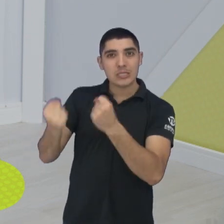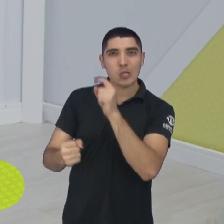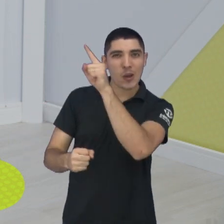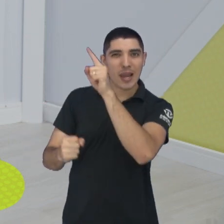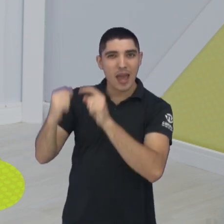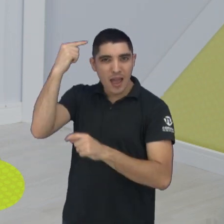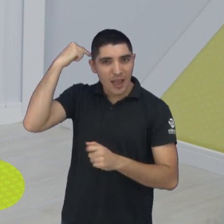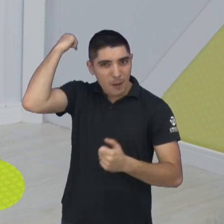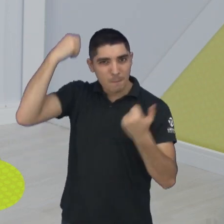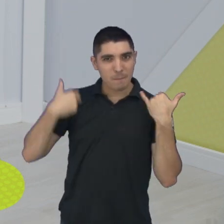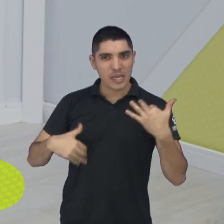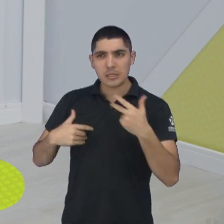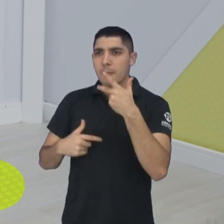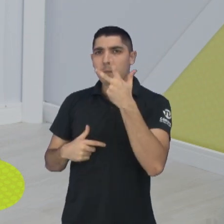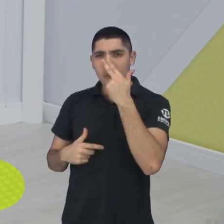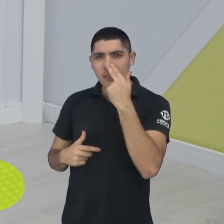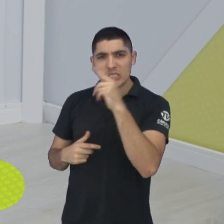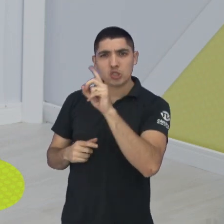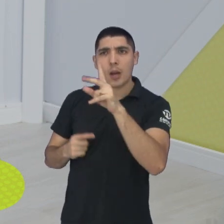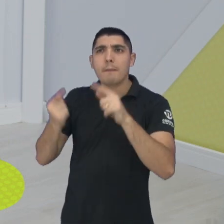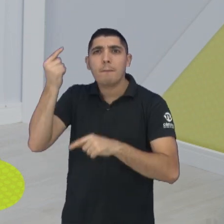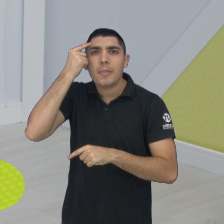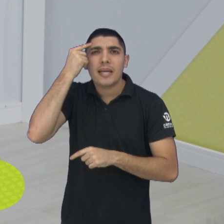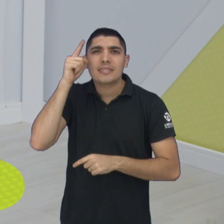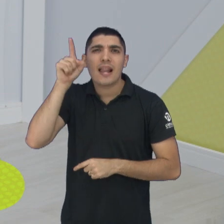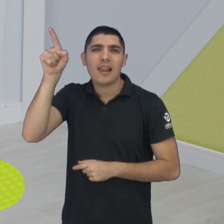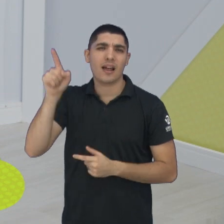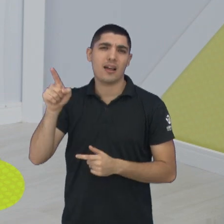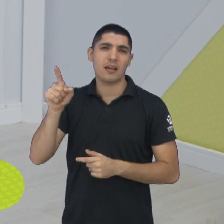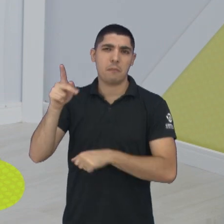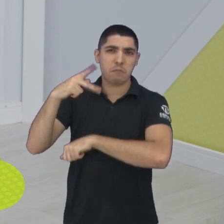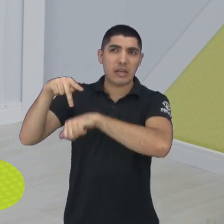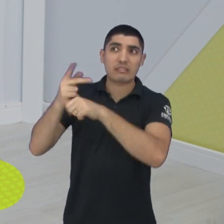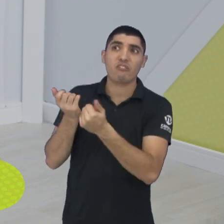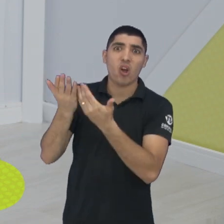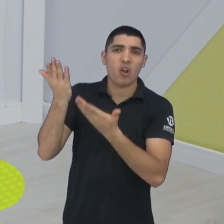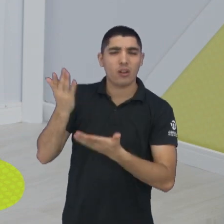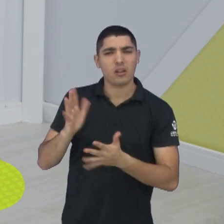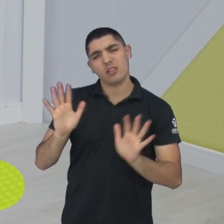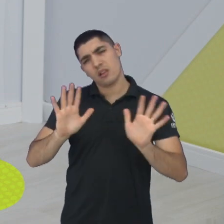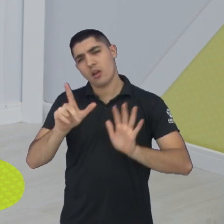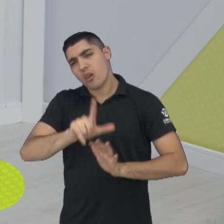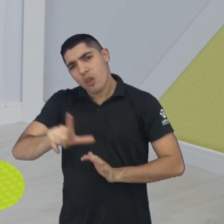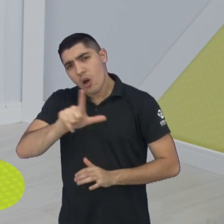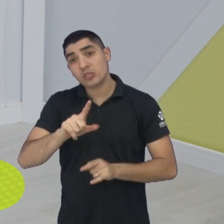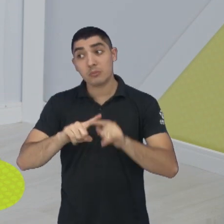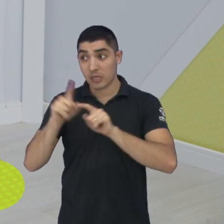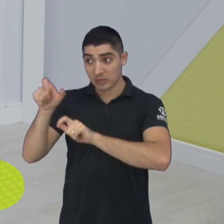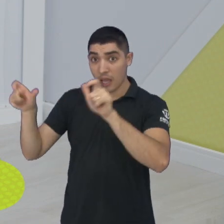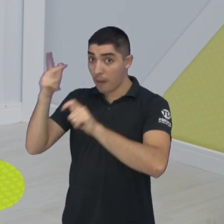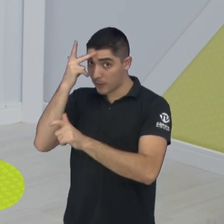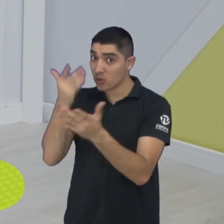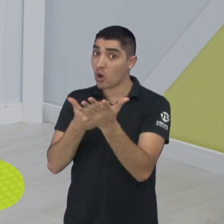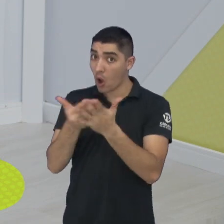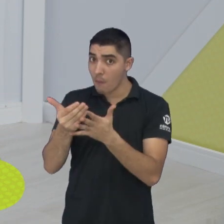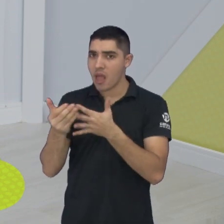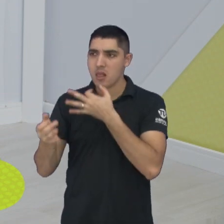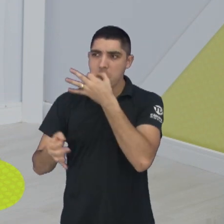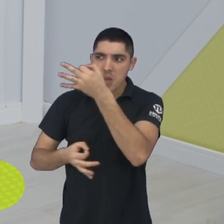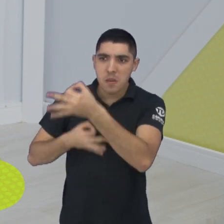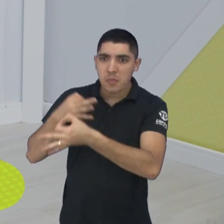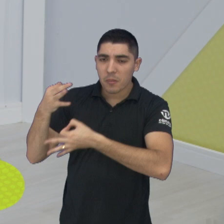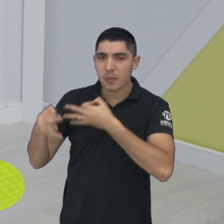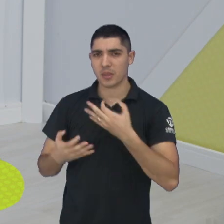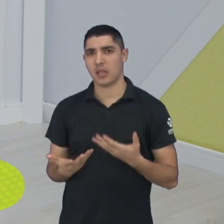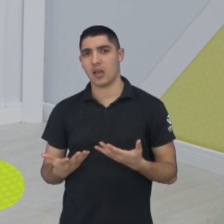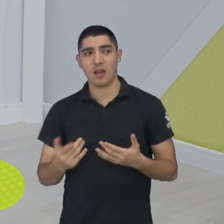que ele já está focado no México? Claro, a gente sabe que não, mas começa a gerar esses comentários, né? Até que ponto o Piriri